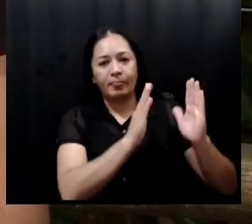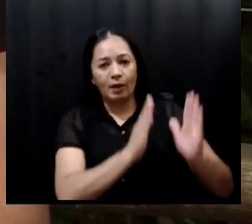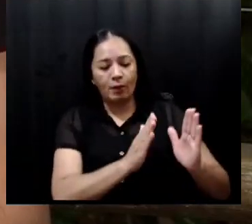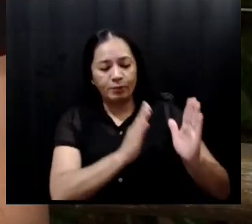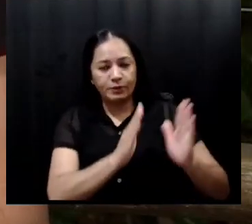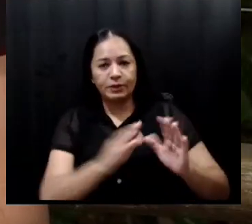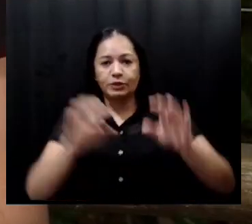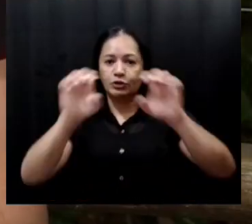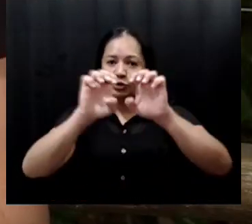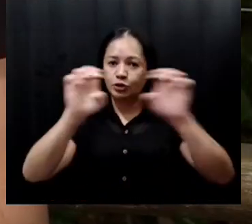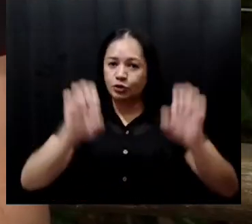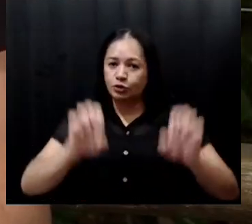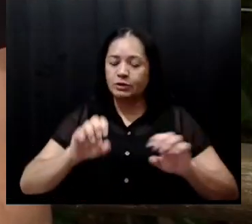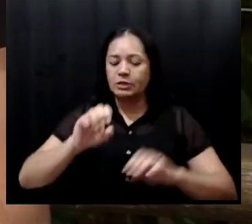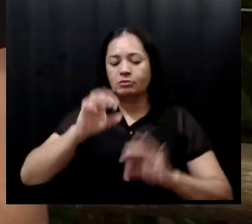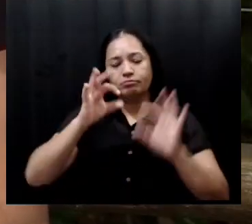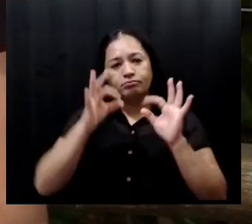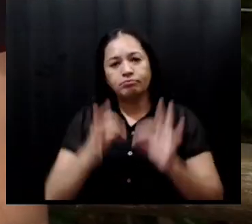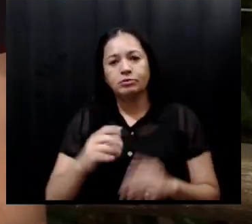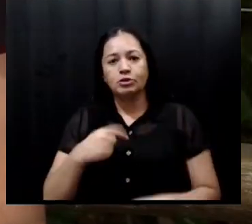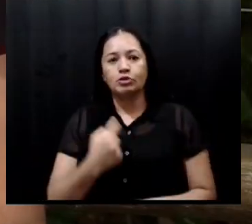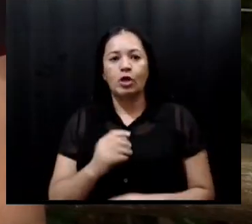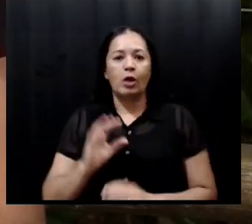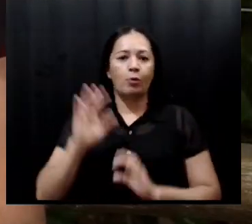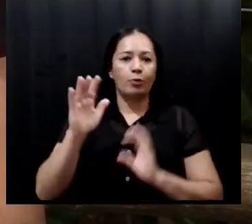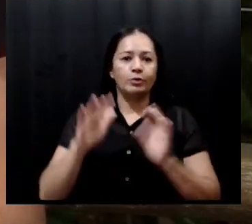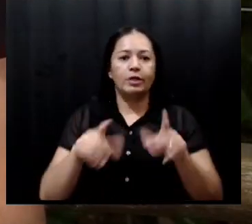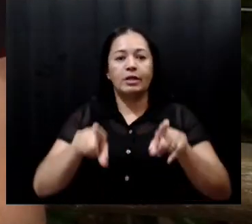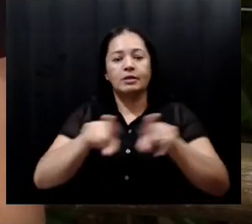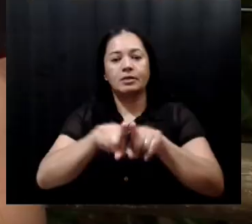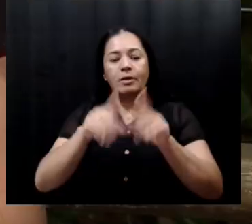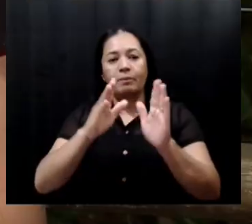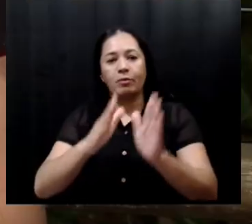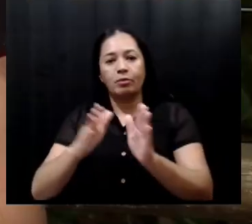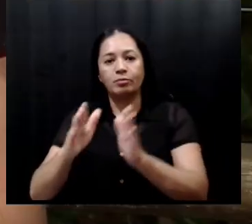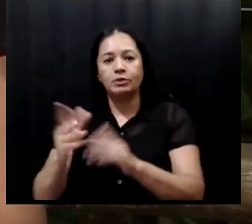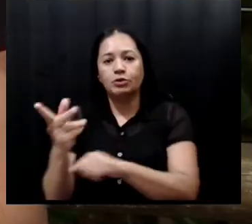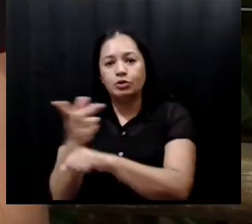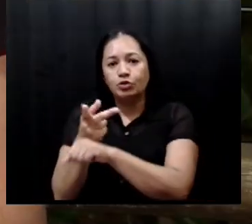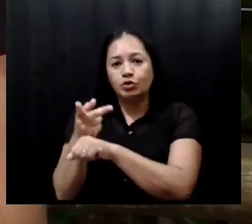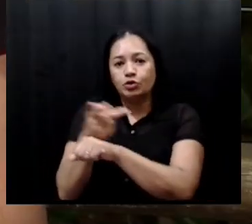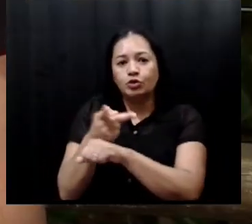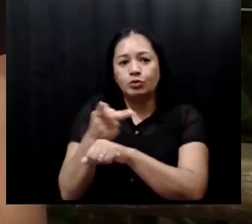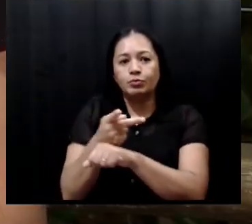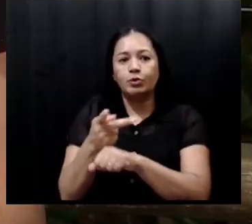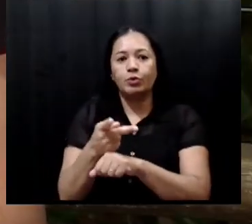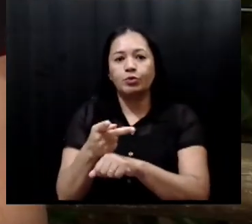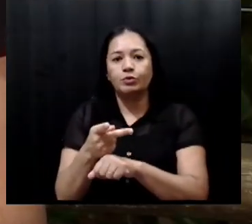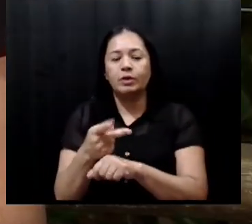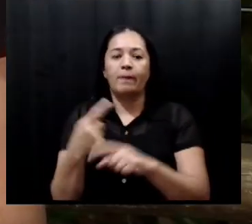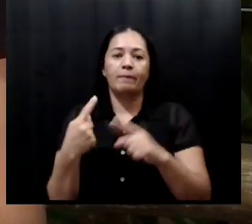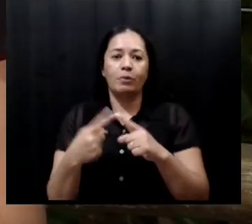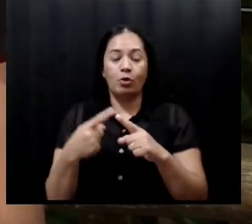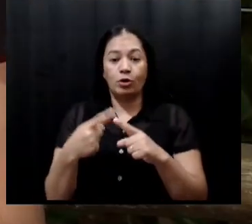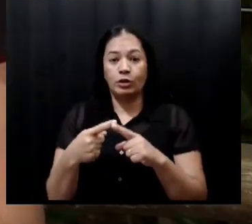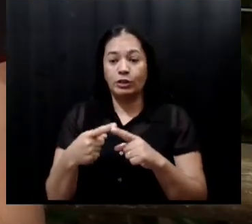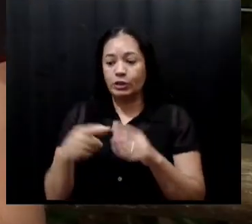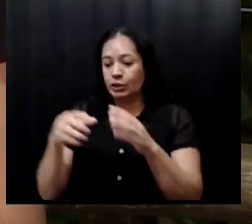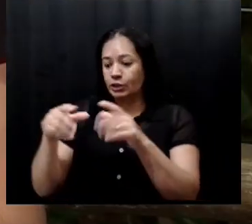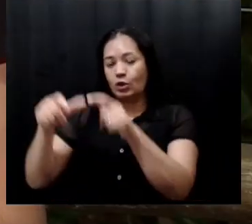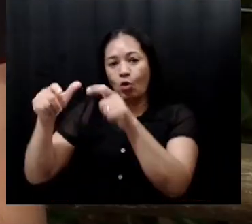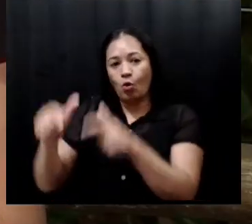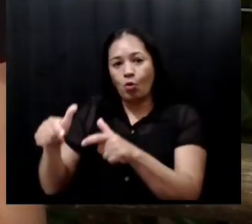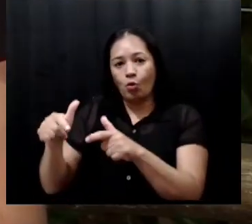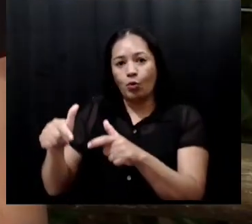passou. Também teve um processo de busca, né? A gente sabe que um negócio que tem o ponto físico como um atrativo, né? Diferente